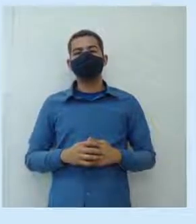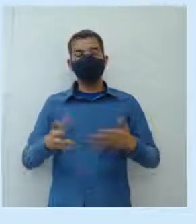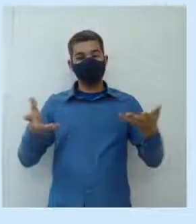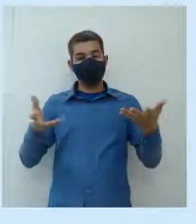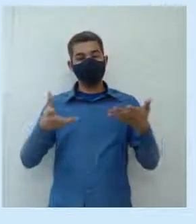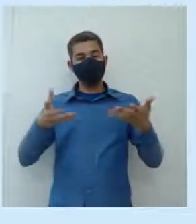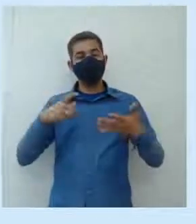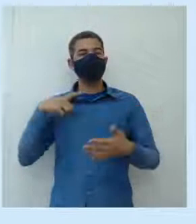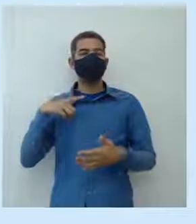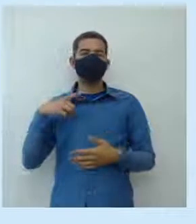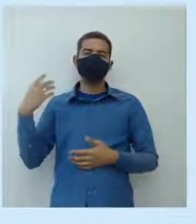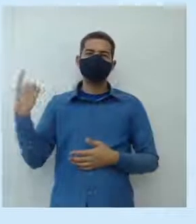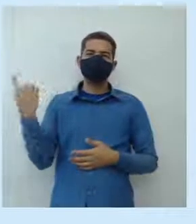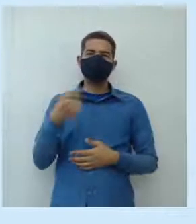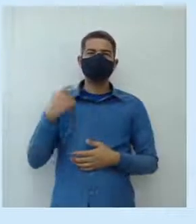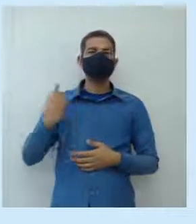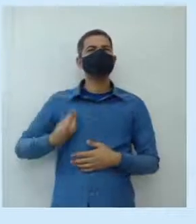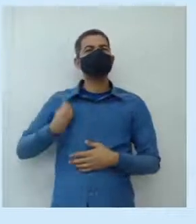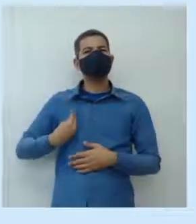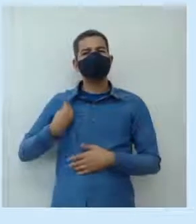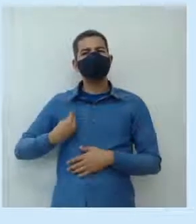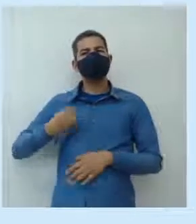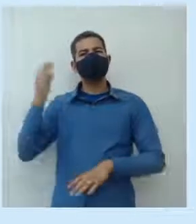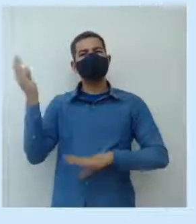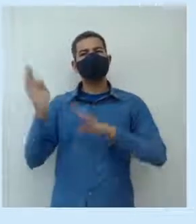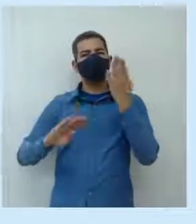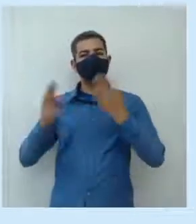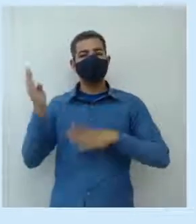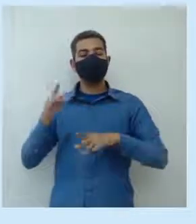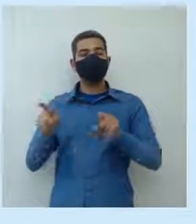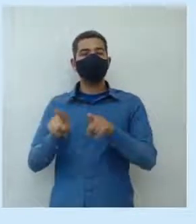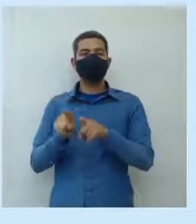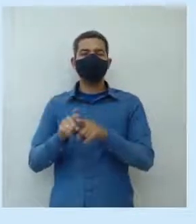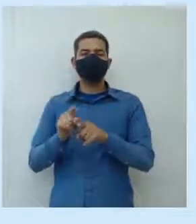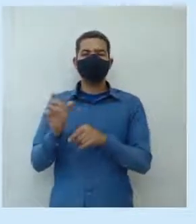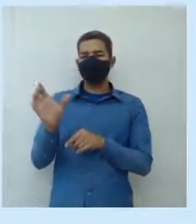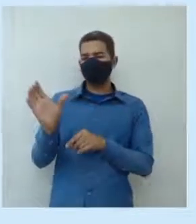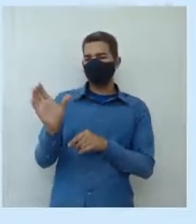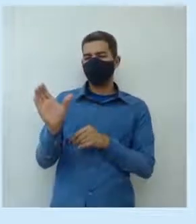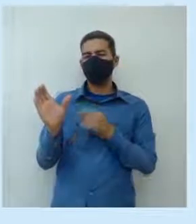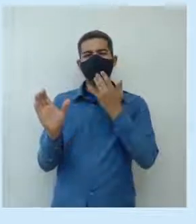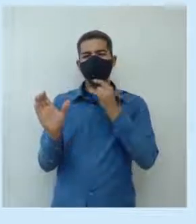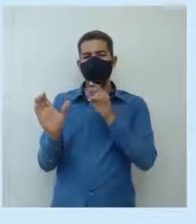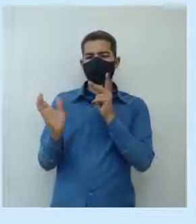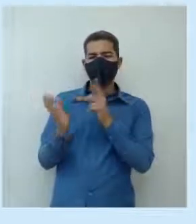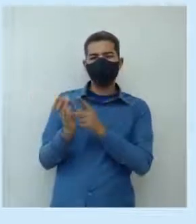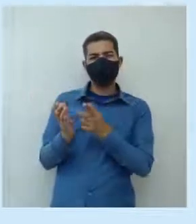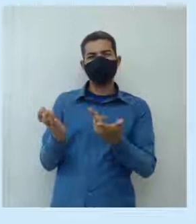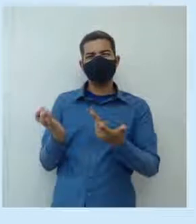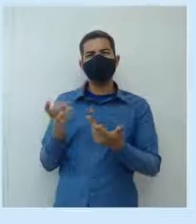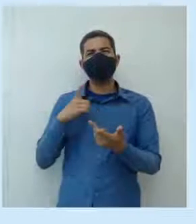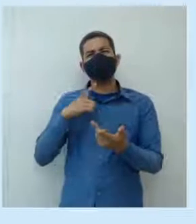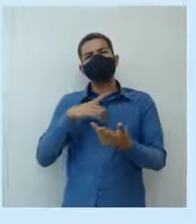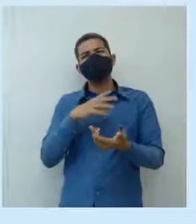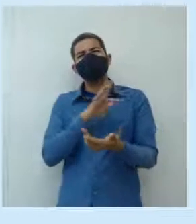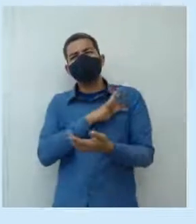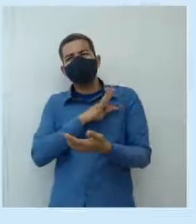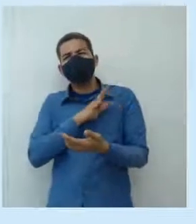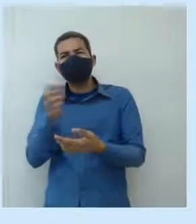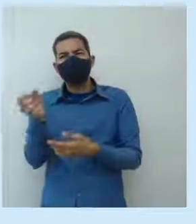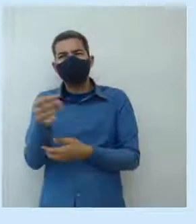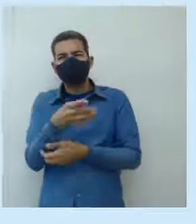questão biológica, da questão artificial. Tá? O primeiro ponto, com as técnicas modernas de produção de